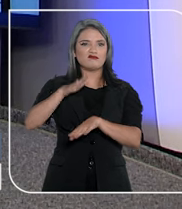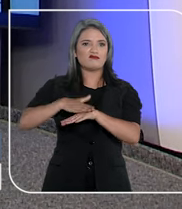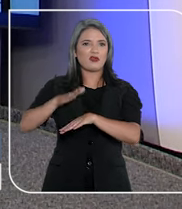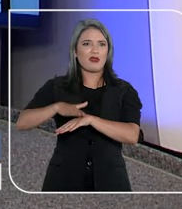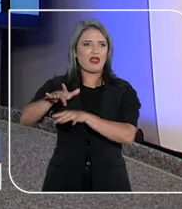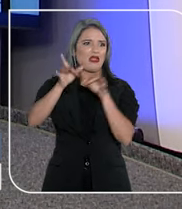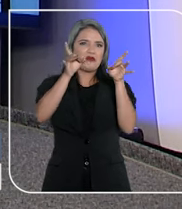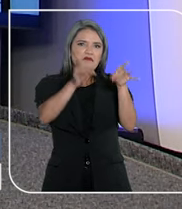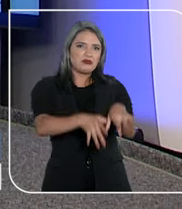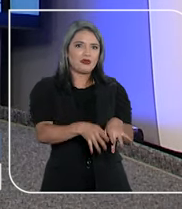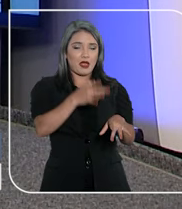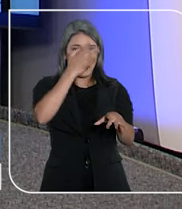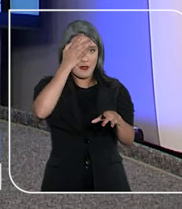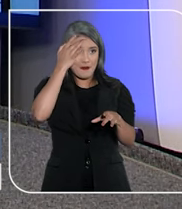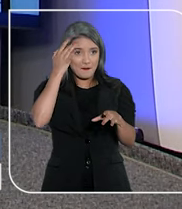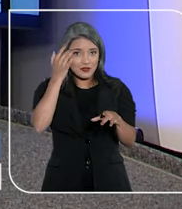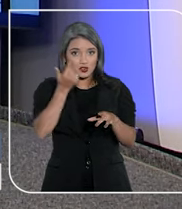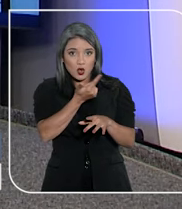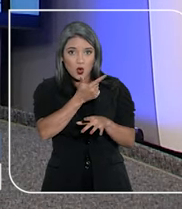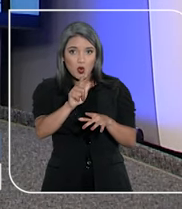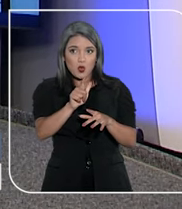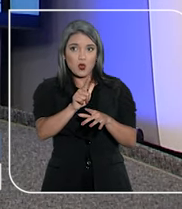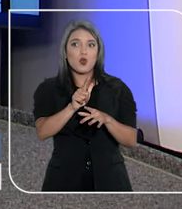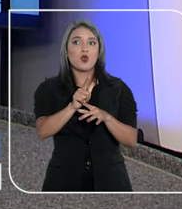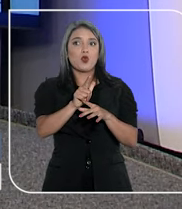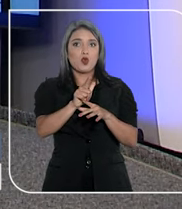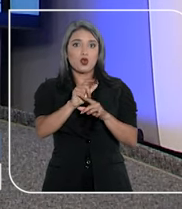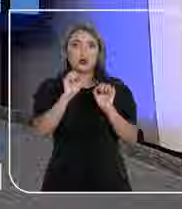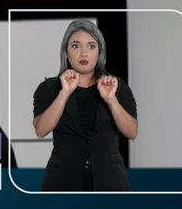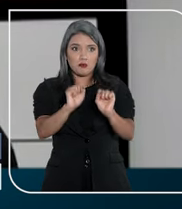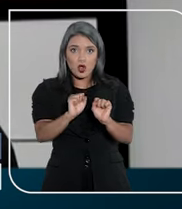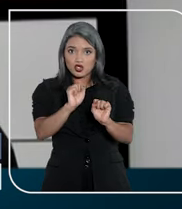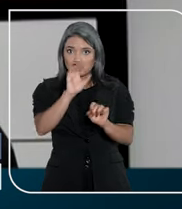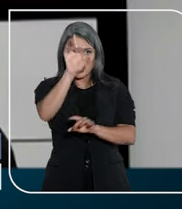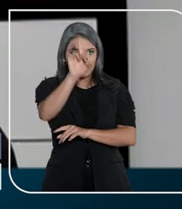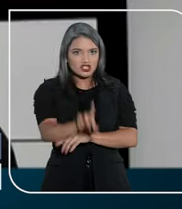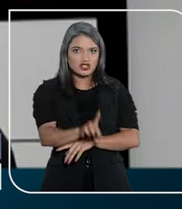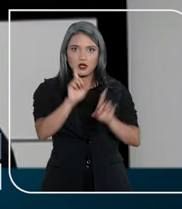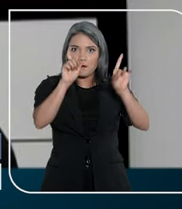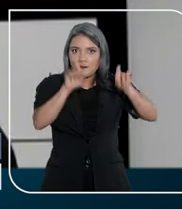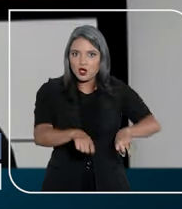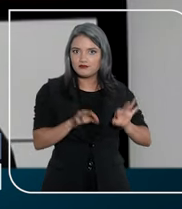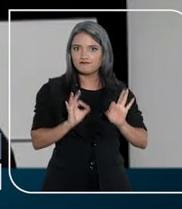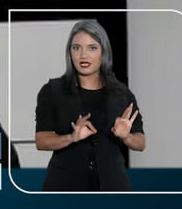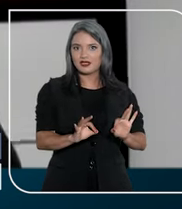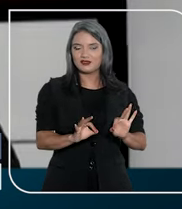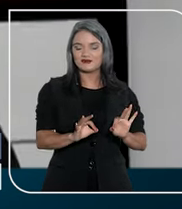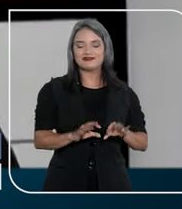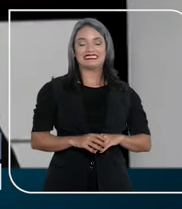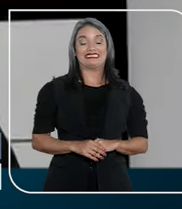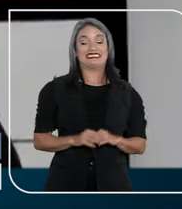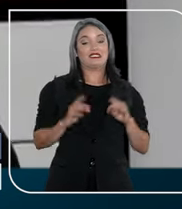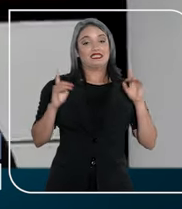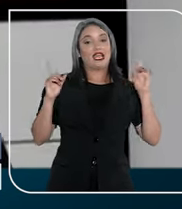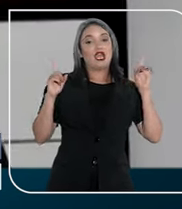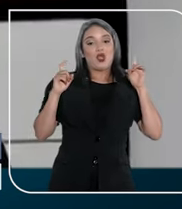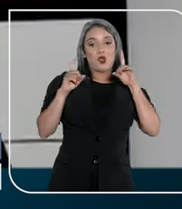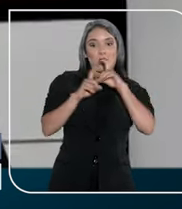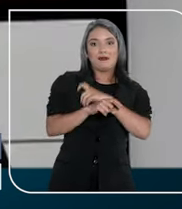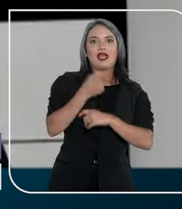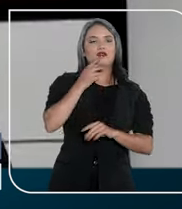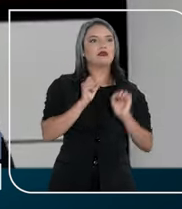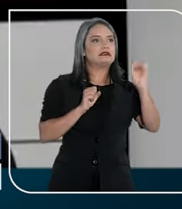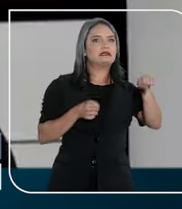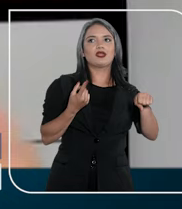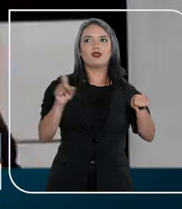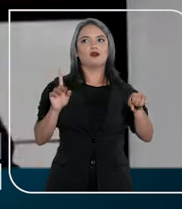fila, eles têm direito líquido e certo à nomeação? Então, é muito complicado responder afirmativamente ou